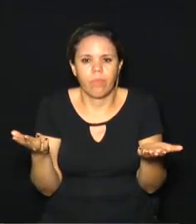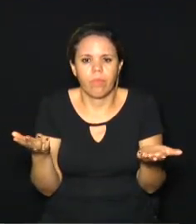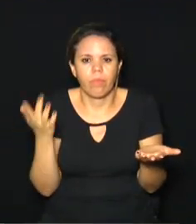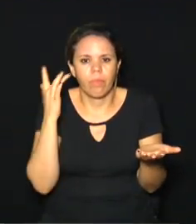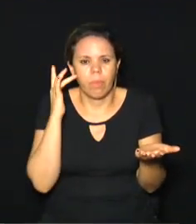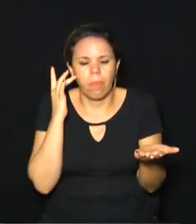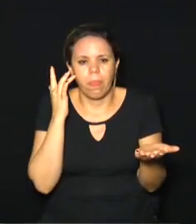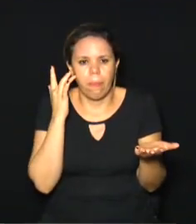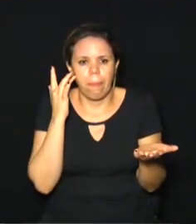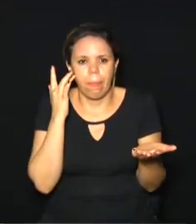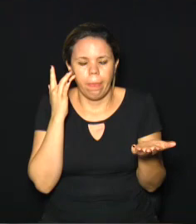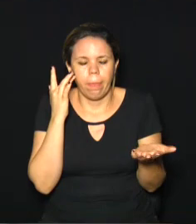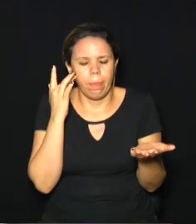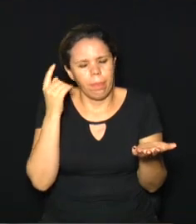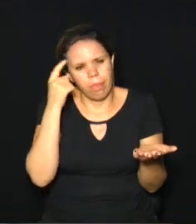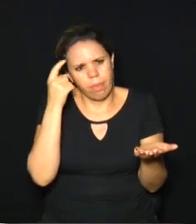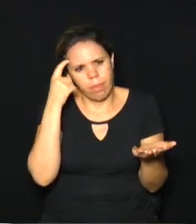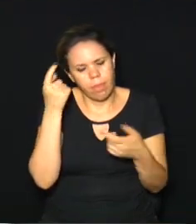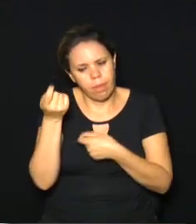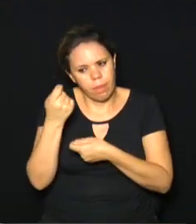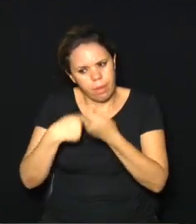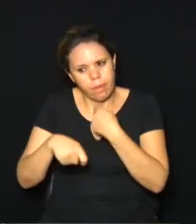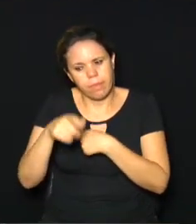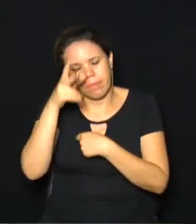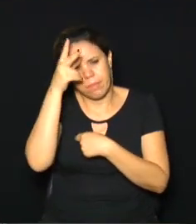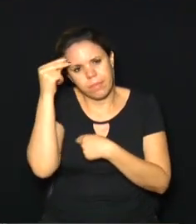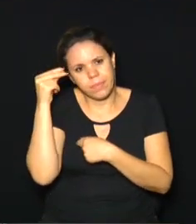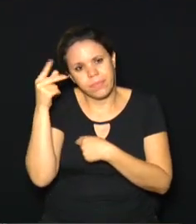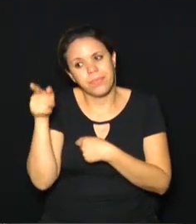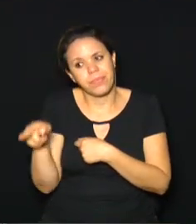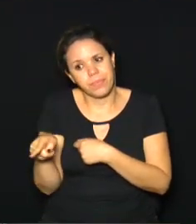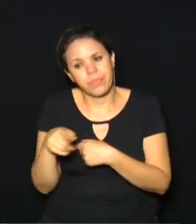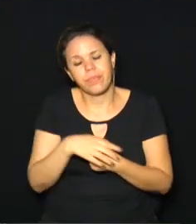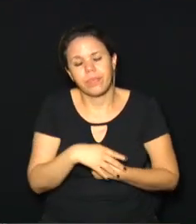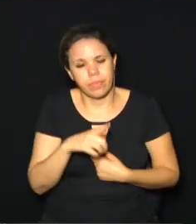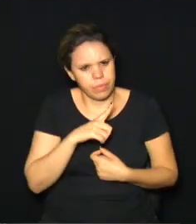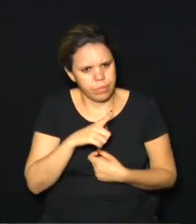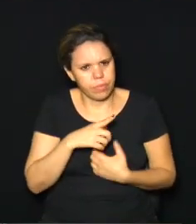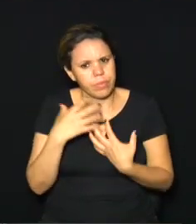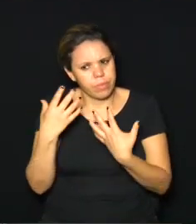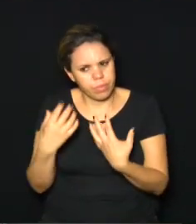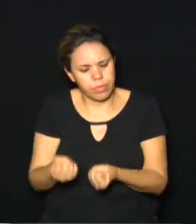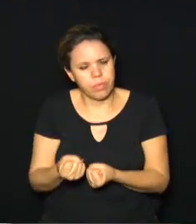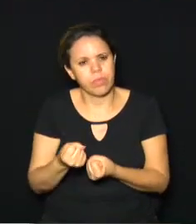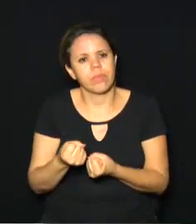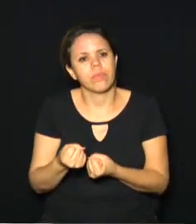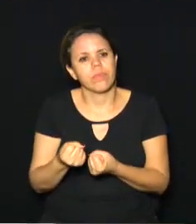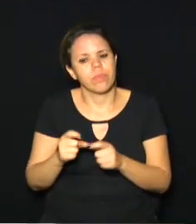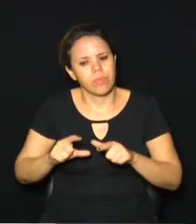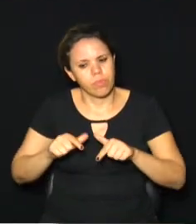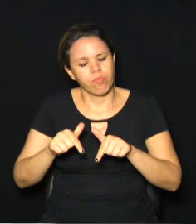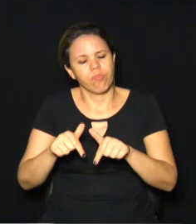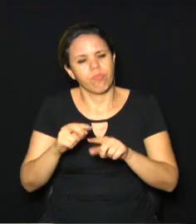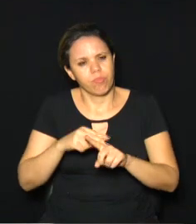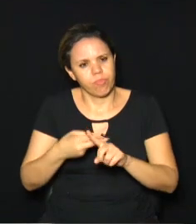acho que, eu penso que a administração ela tem que adotar medidas